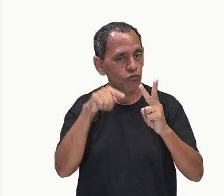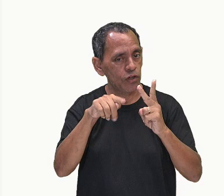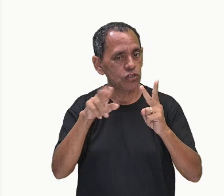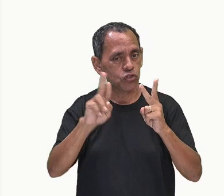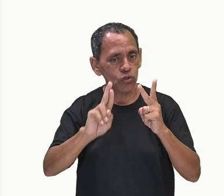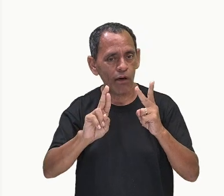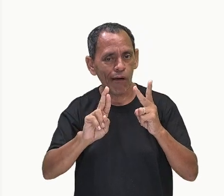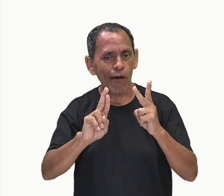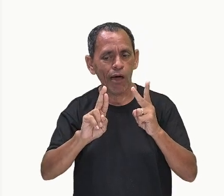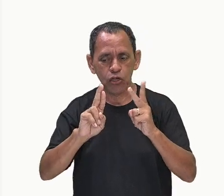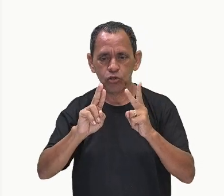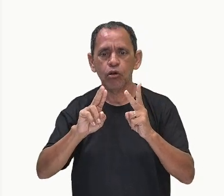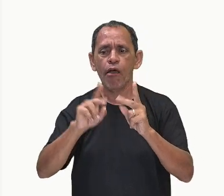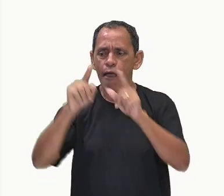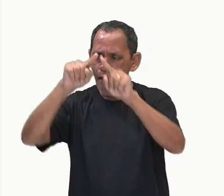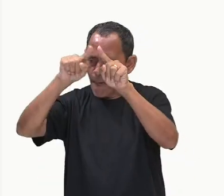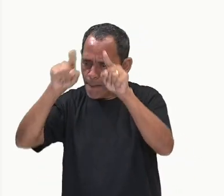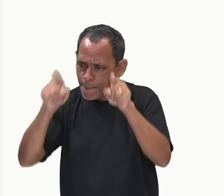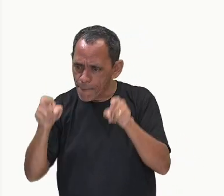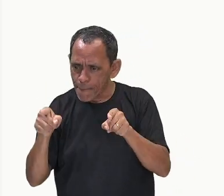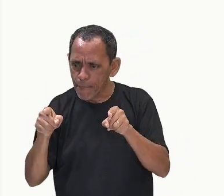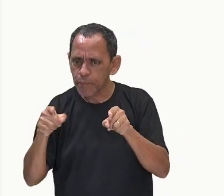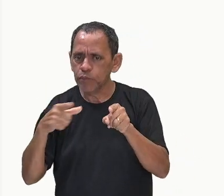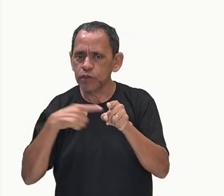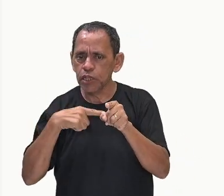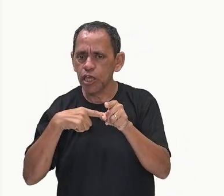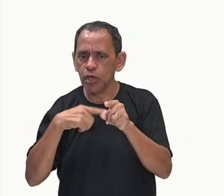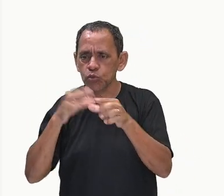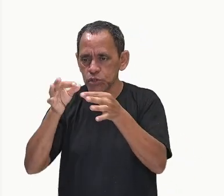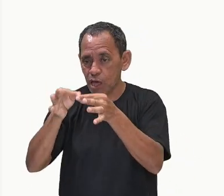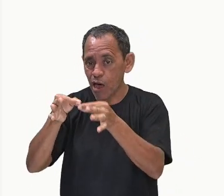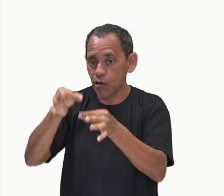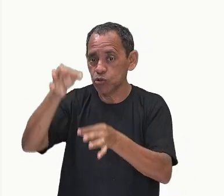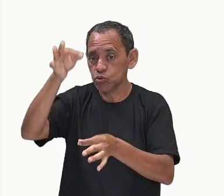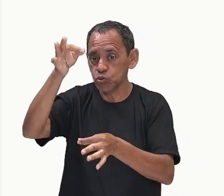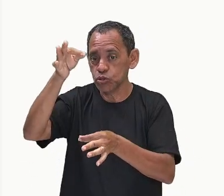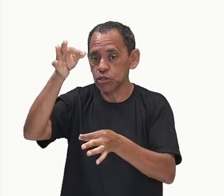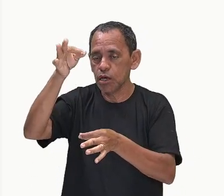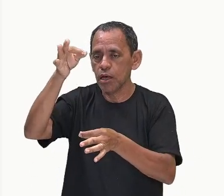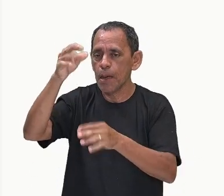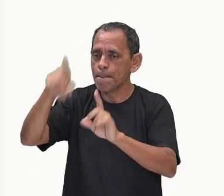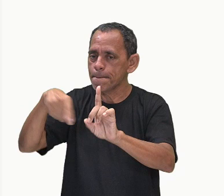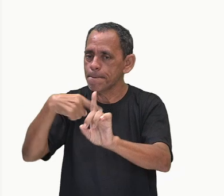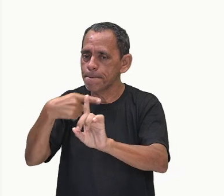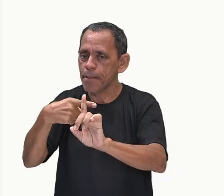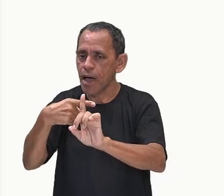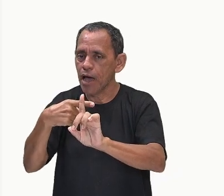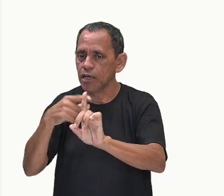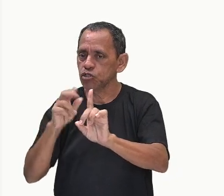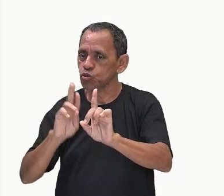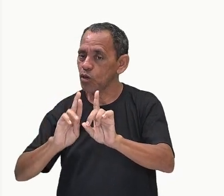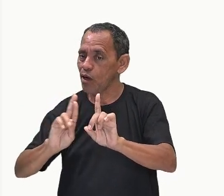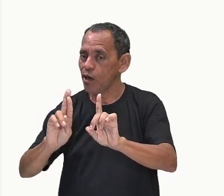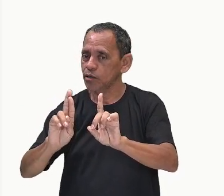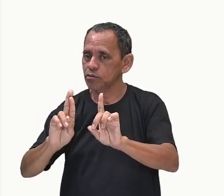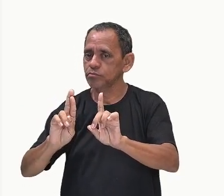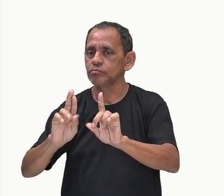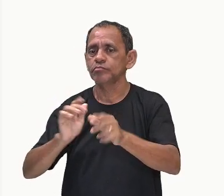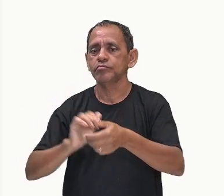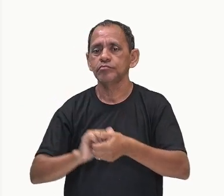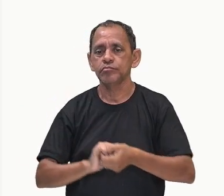entre parênteses nós temos aí a altura mais o raio, tá? Então, pegando aí